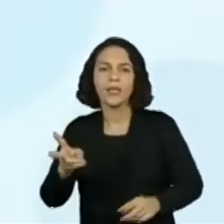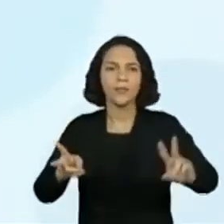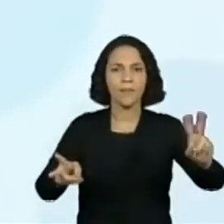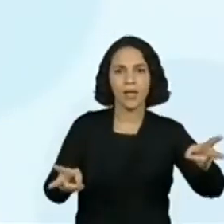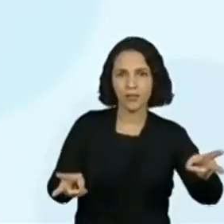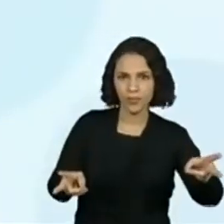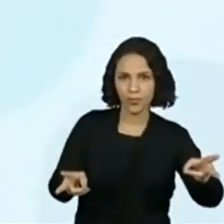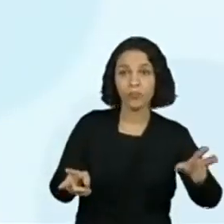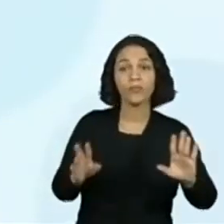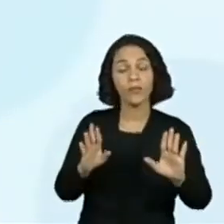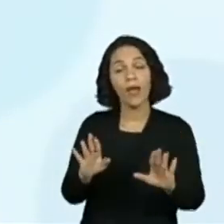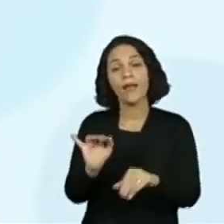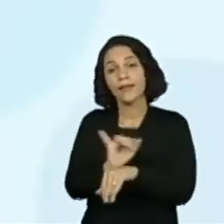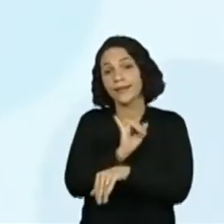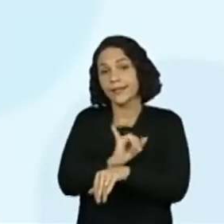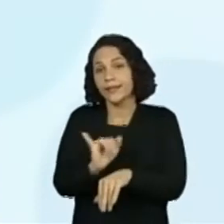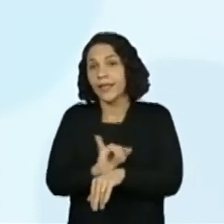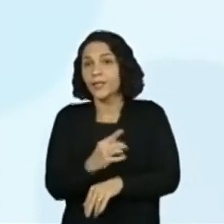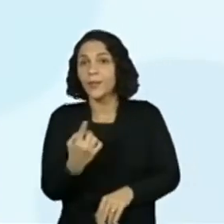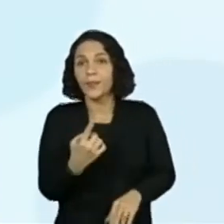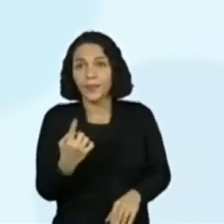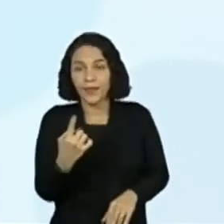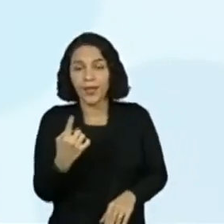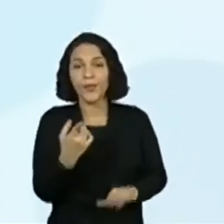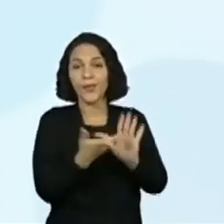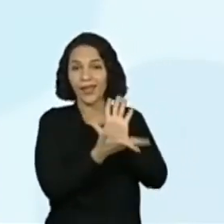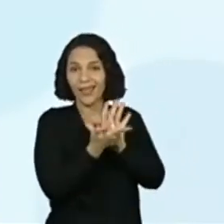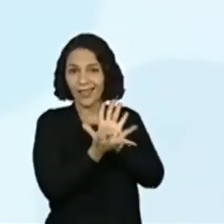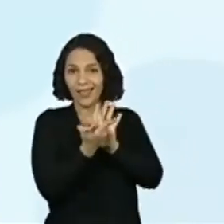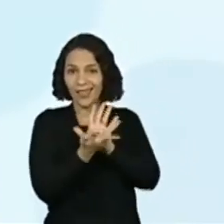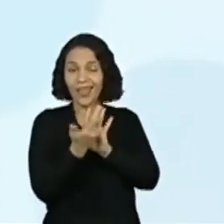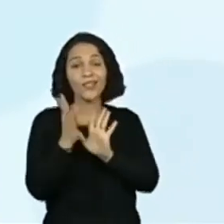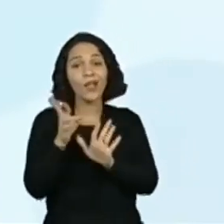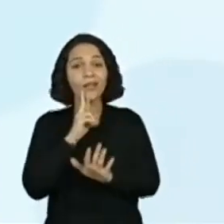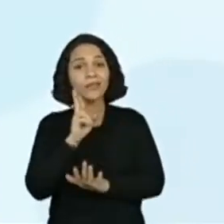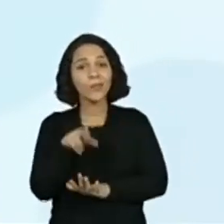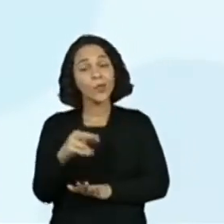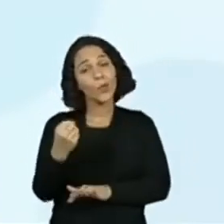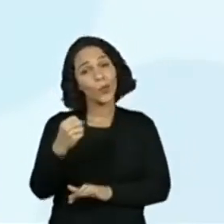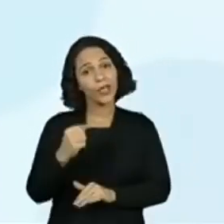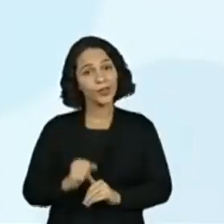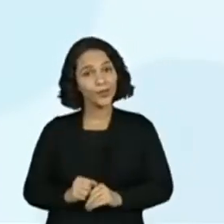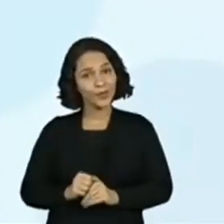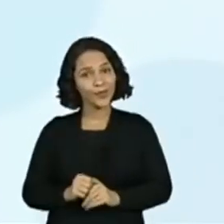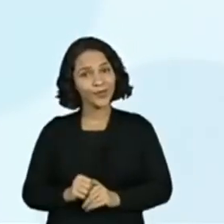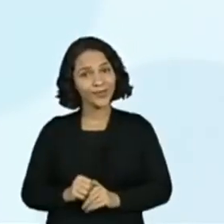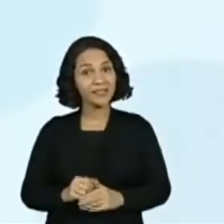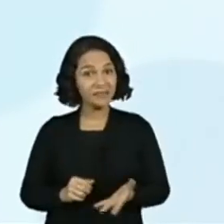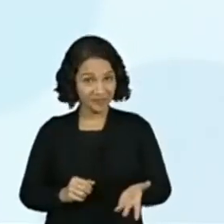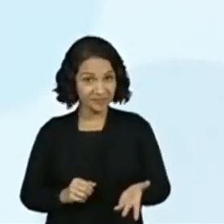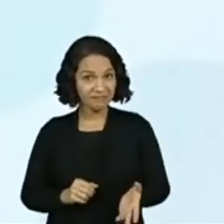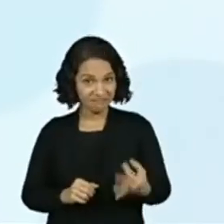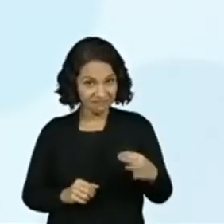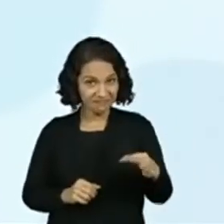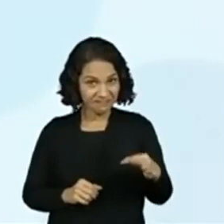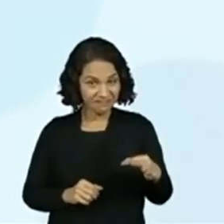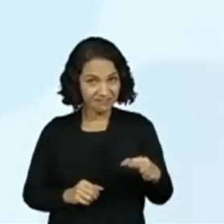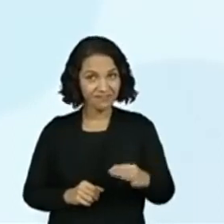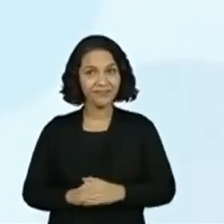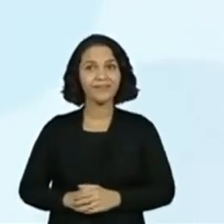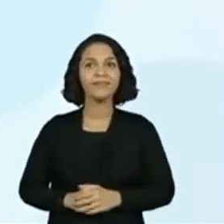primeira estratégia, usando as figuras, eu já tenho aqui a resposta 8. Exato. 4 mais